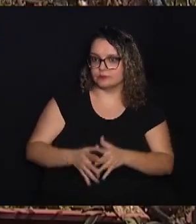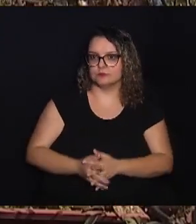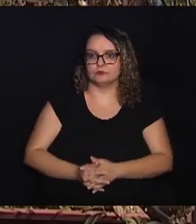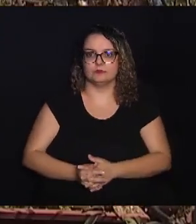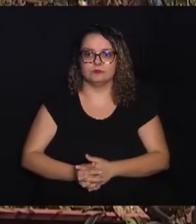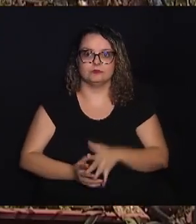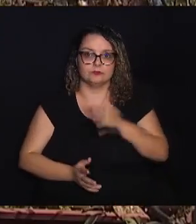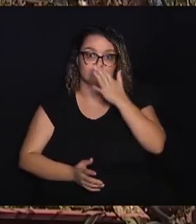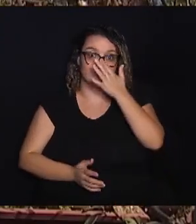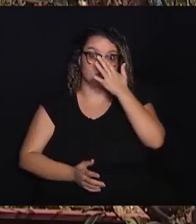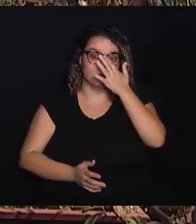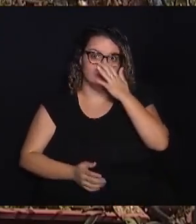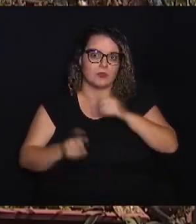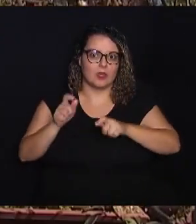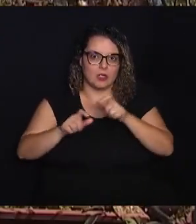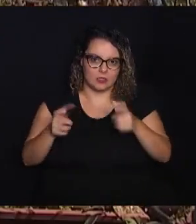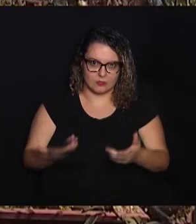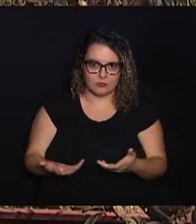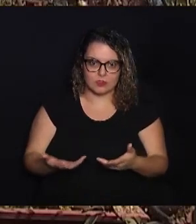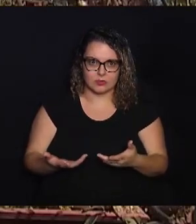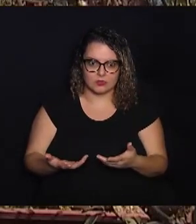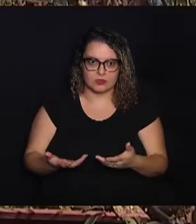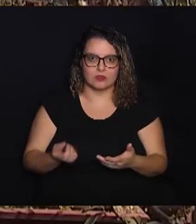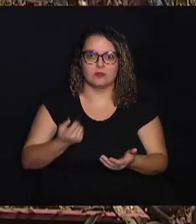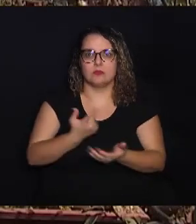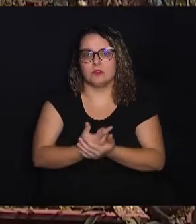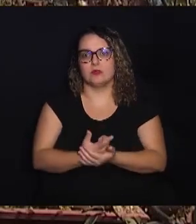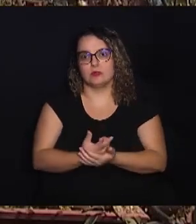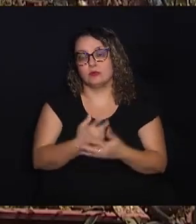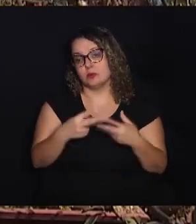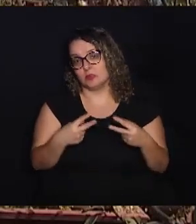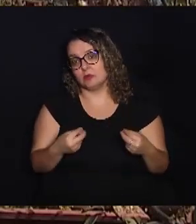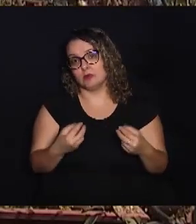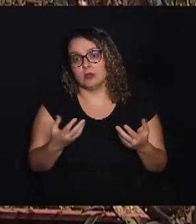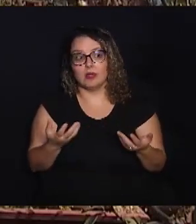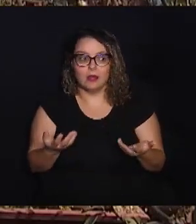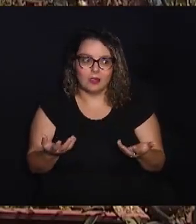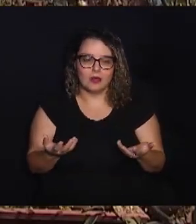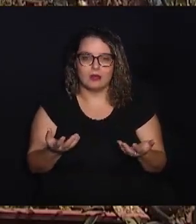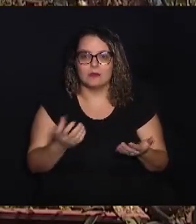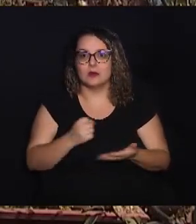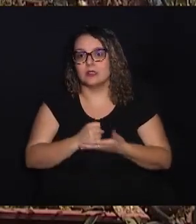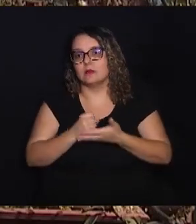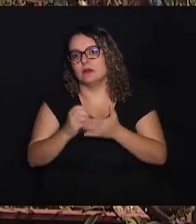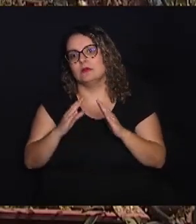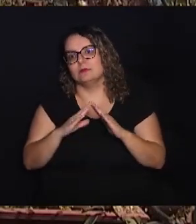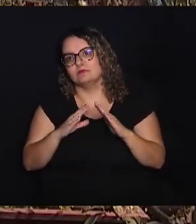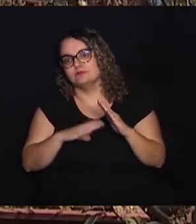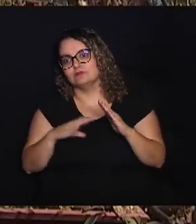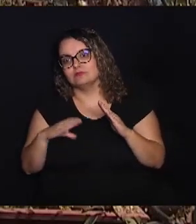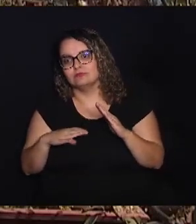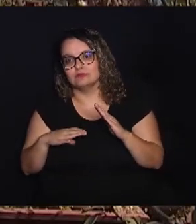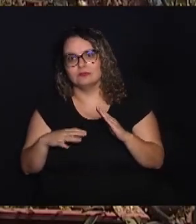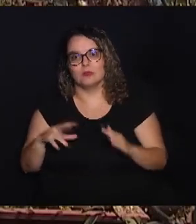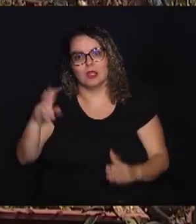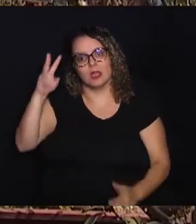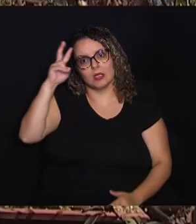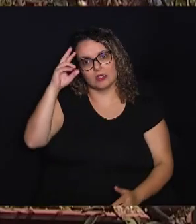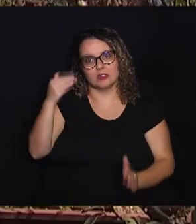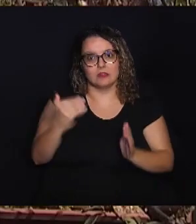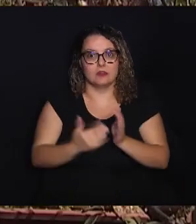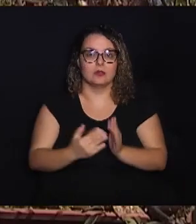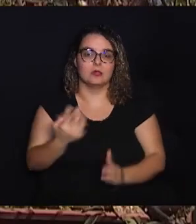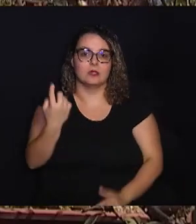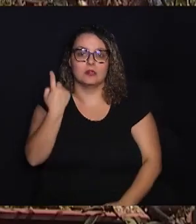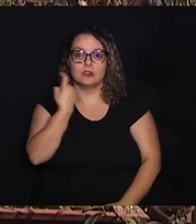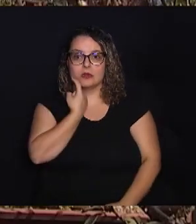aquela pessoa que quer comprar um bonsai, quer dar um presente para uma pessoa, mas ela quer levar numa clínica e ela fica de segunda a sexta na clínica e